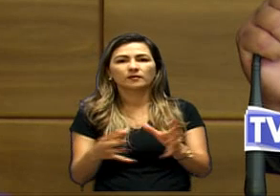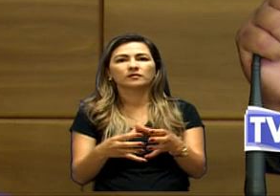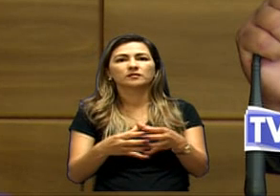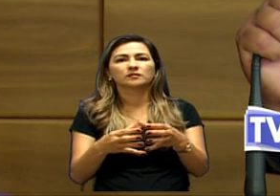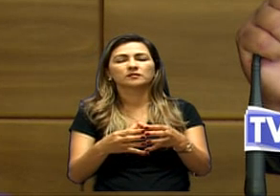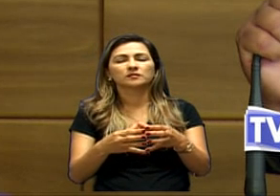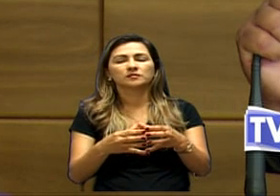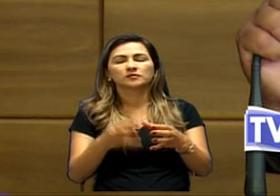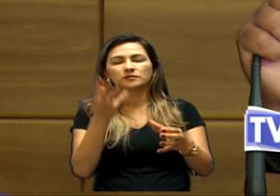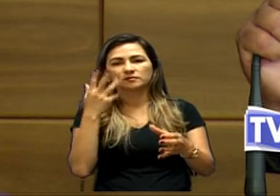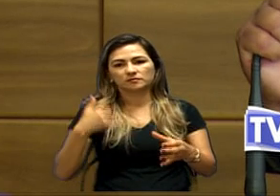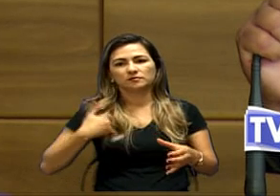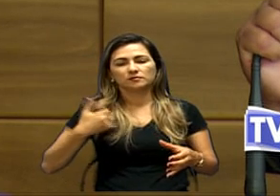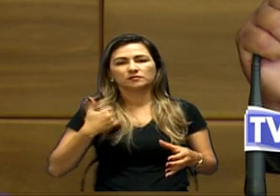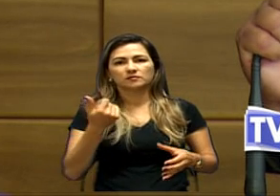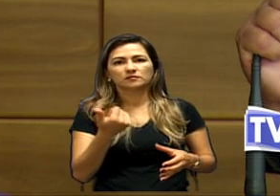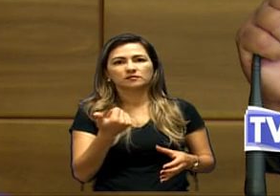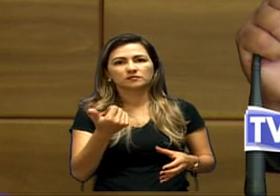Menor, Irmã Rosália,